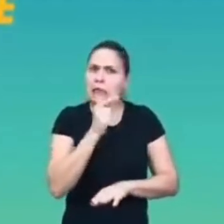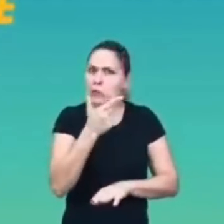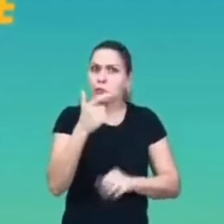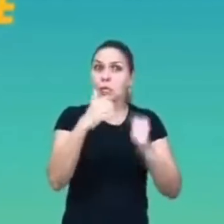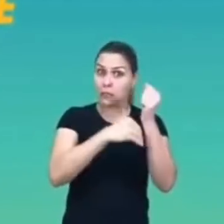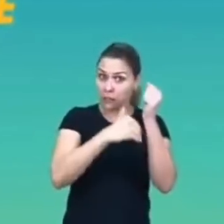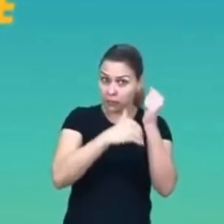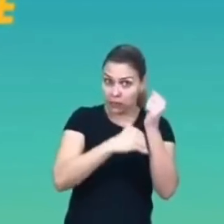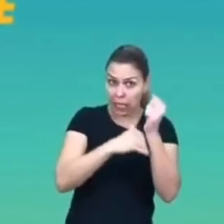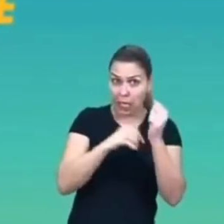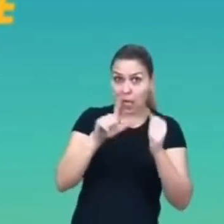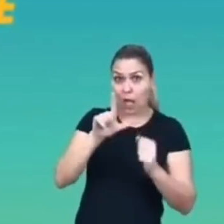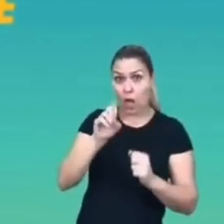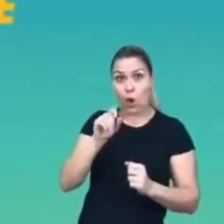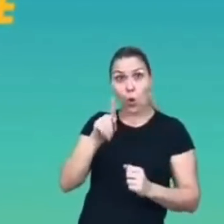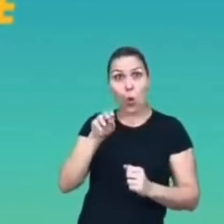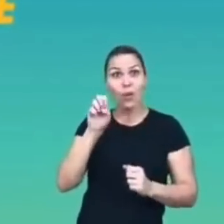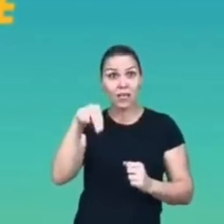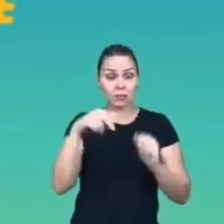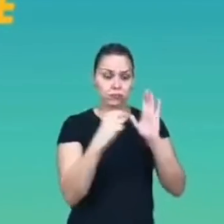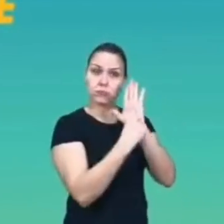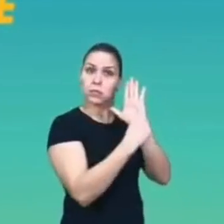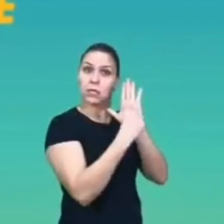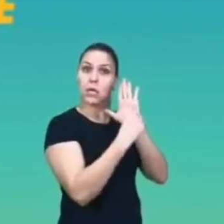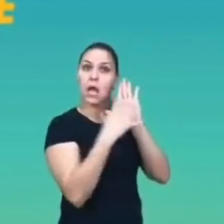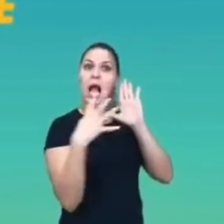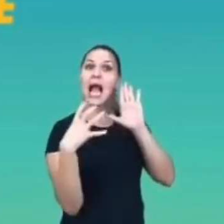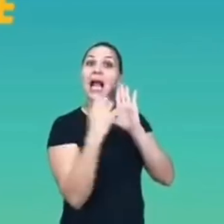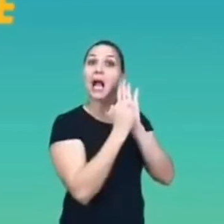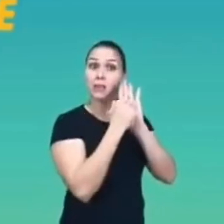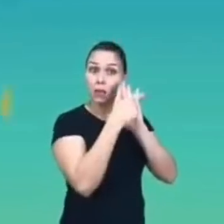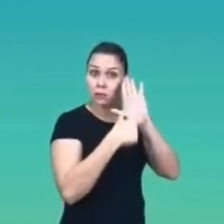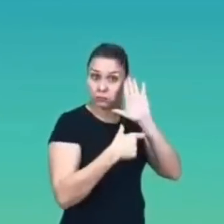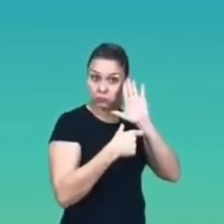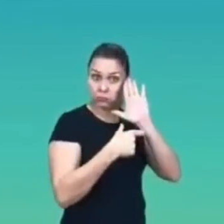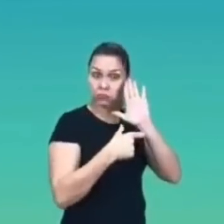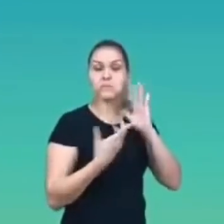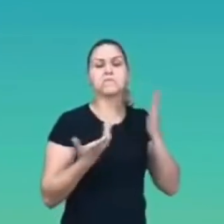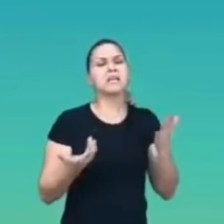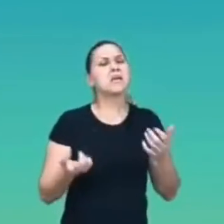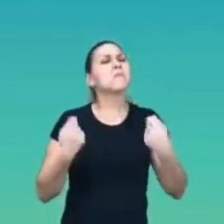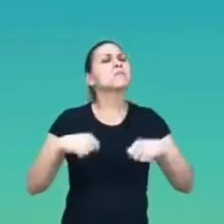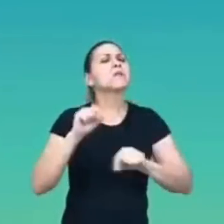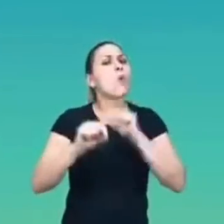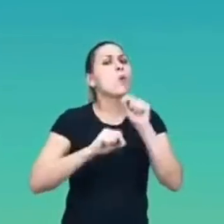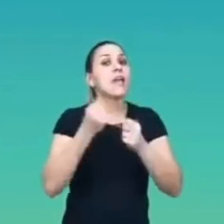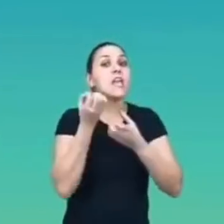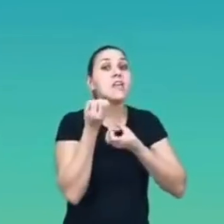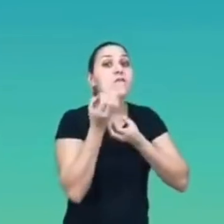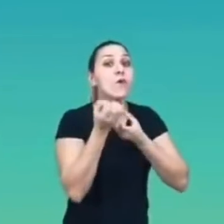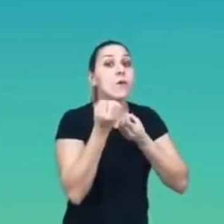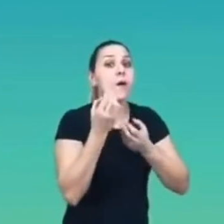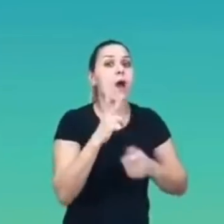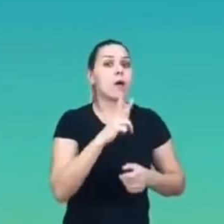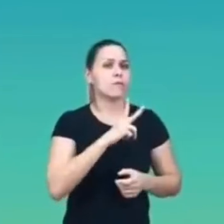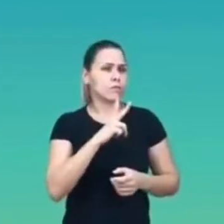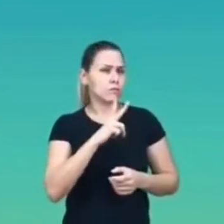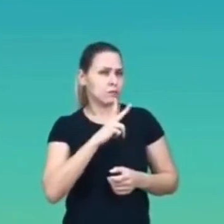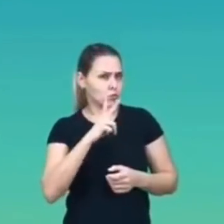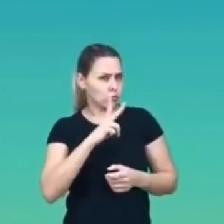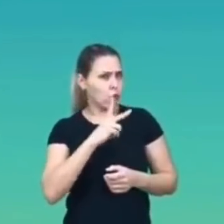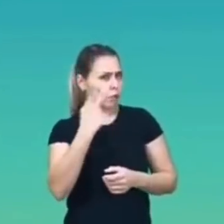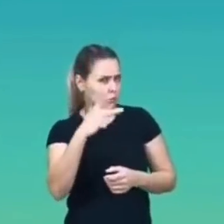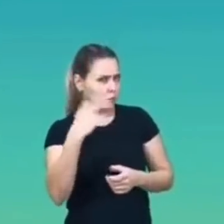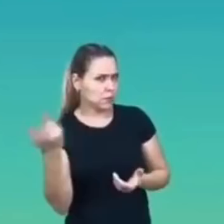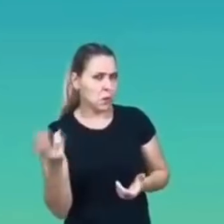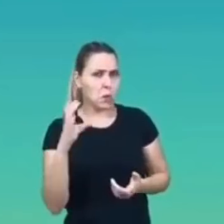tem senha nem login Caixa, então clique aqui em Cadastre-se. Para se cadastrar, você deverá informar seus dados